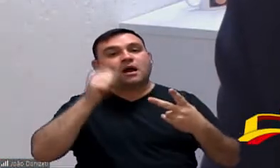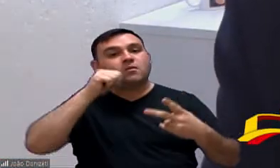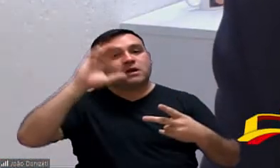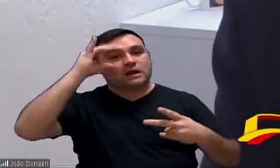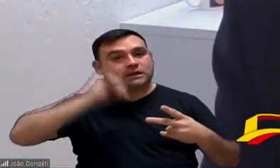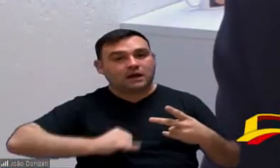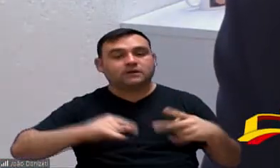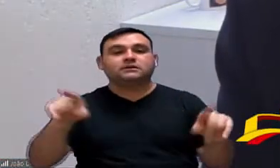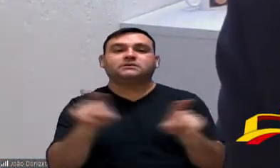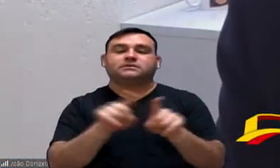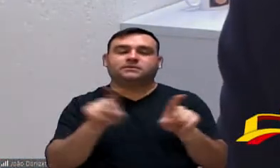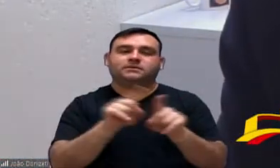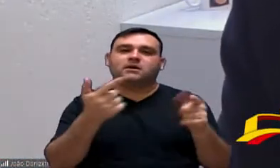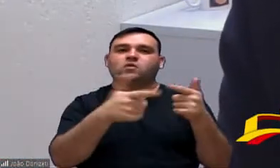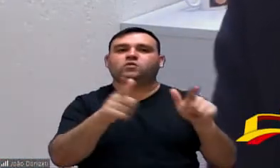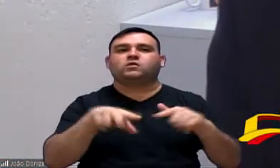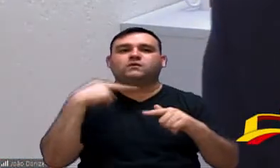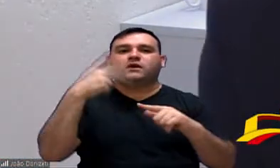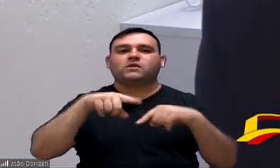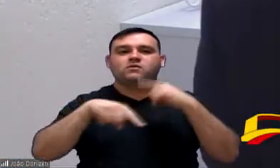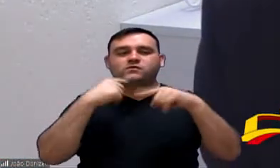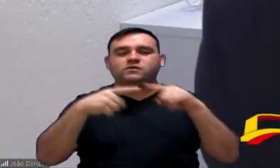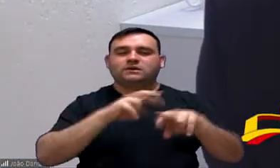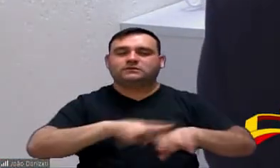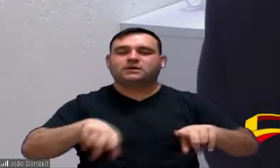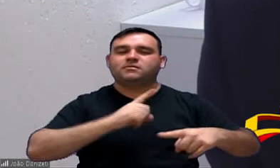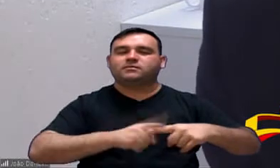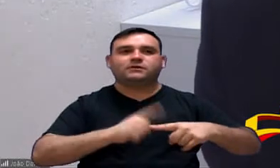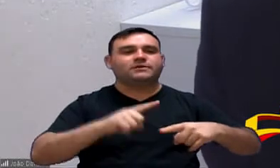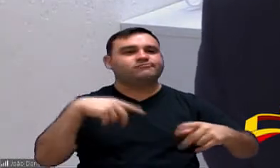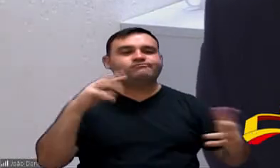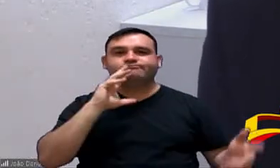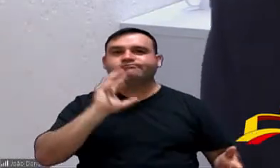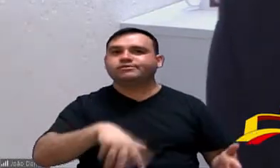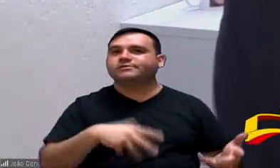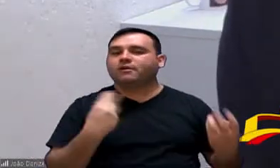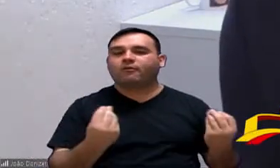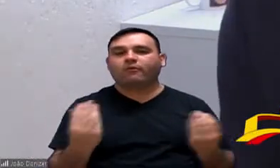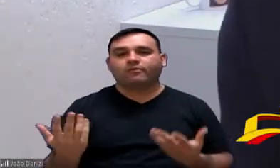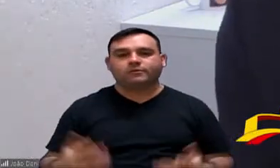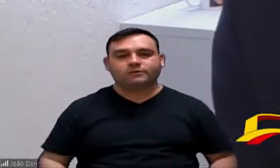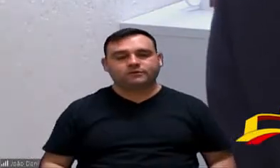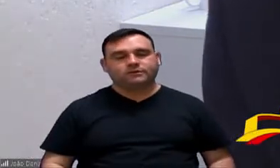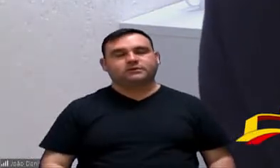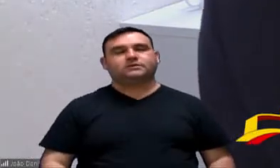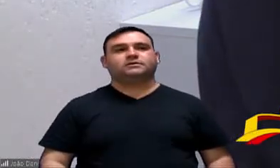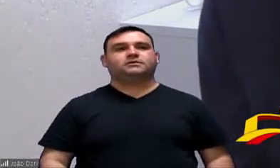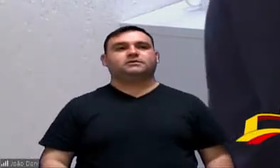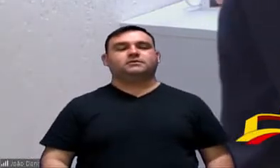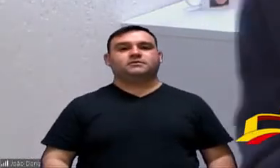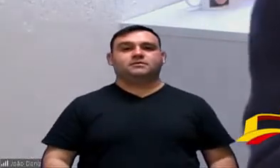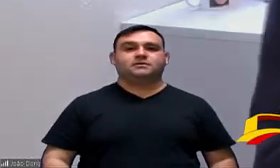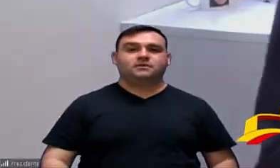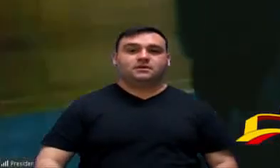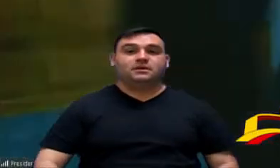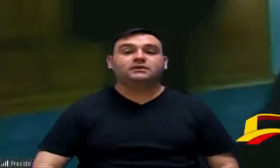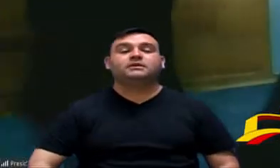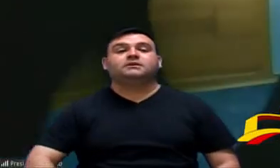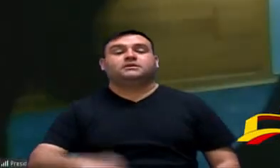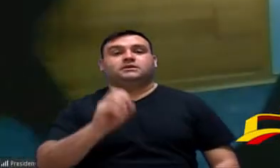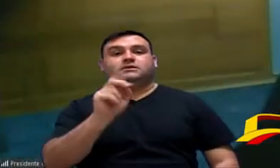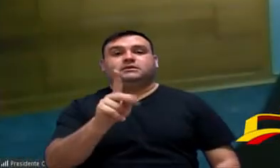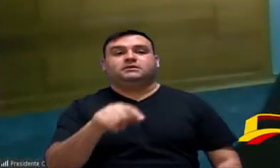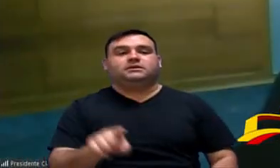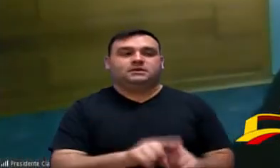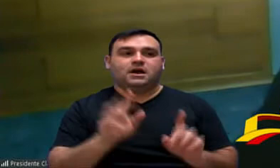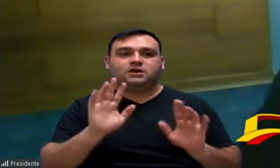para a vereadora Iara e os demais vereadores aí, porque realmente é um absurdo o que está acontecendo, tá bom? Obrigado, senhor presidente. Vossa Excelência